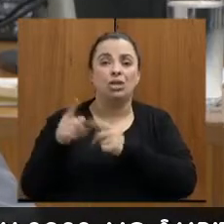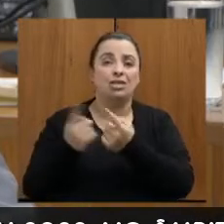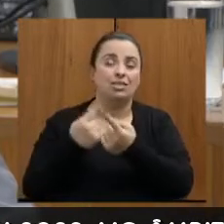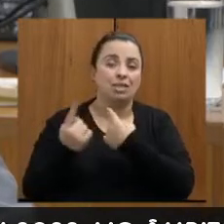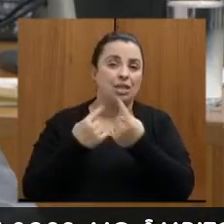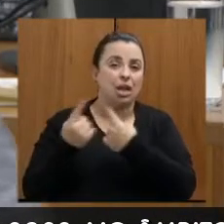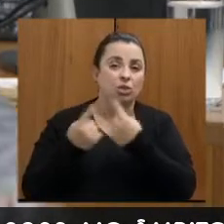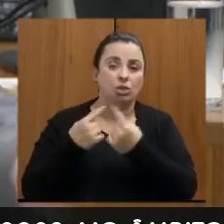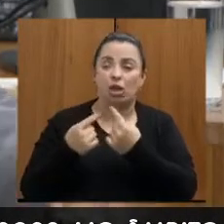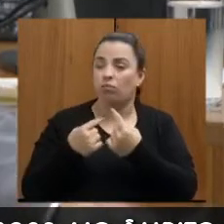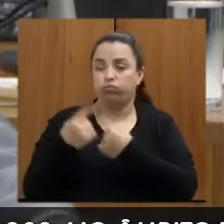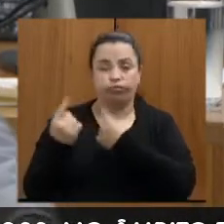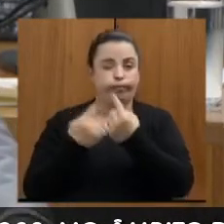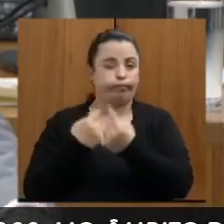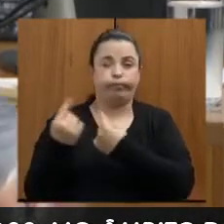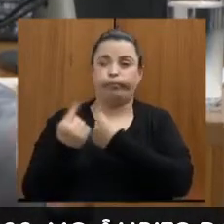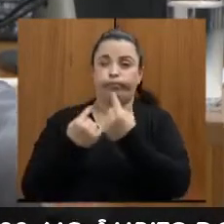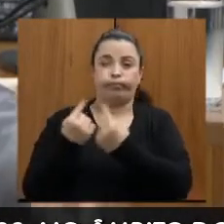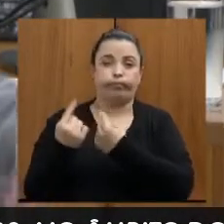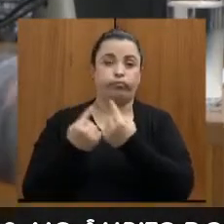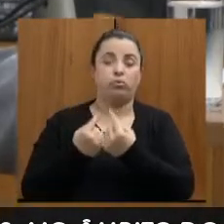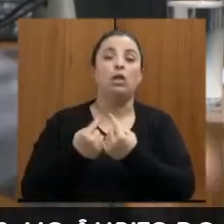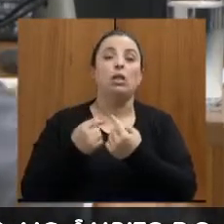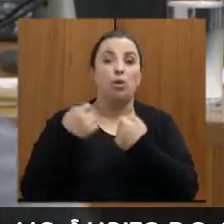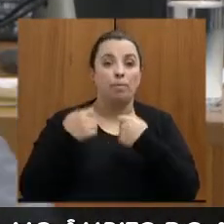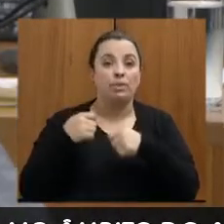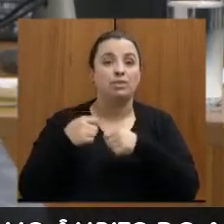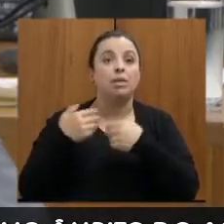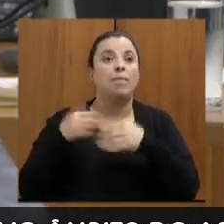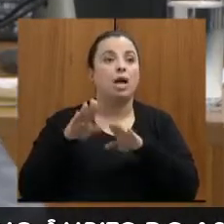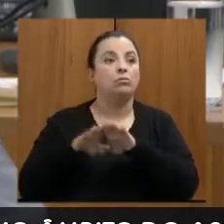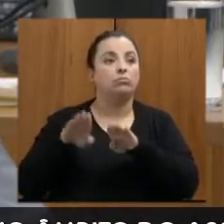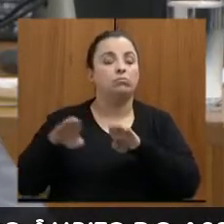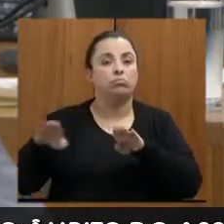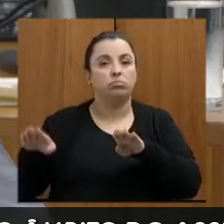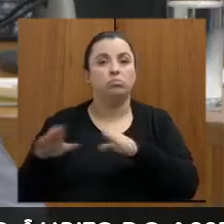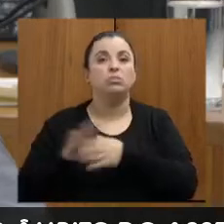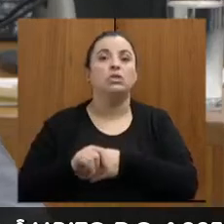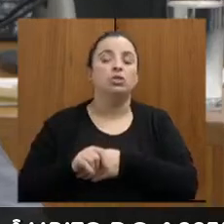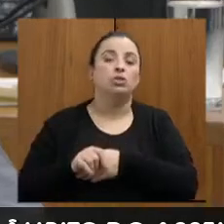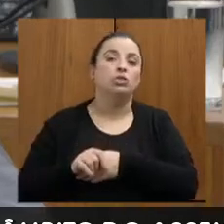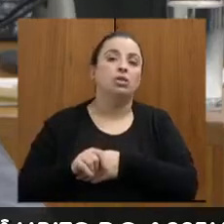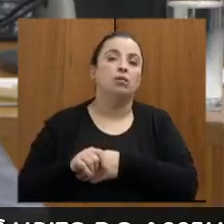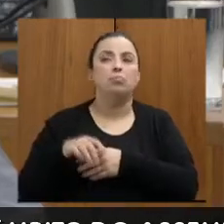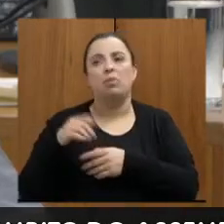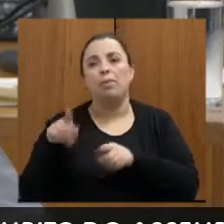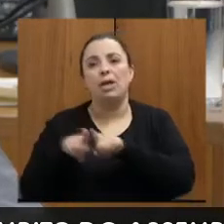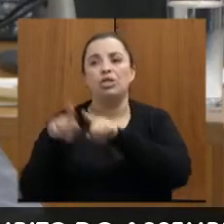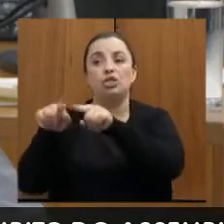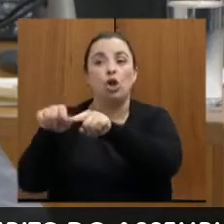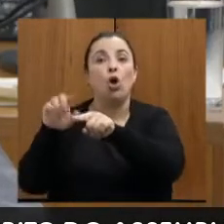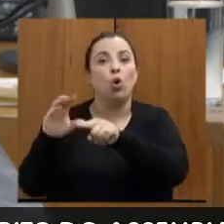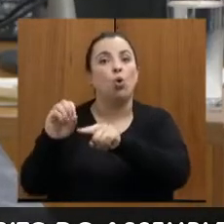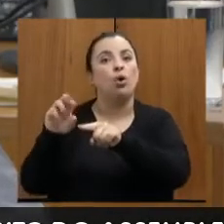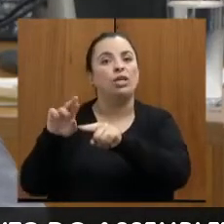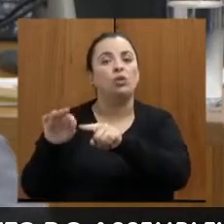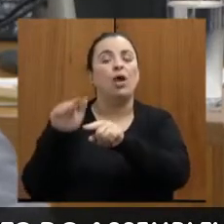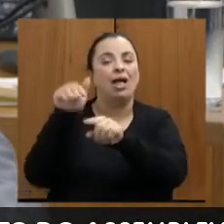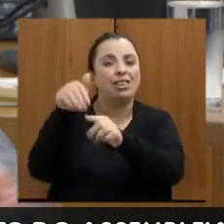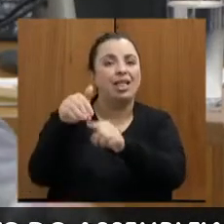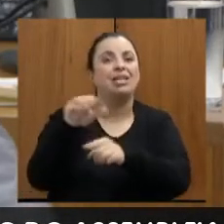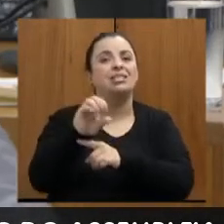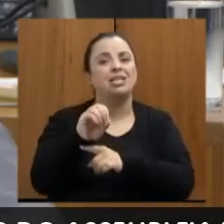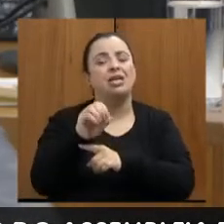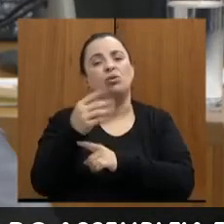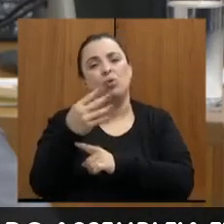nome naquele trecho da mesma forma né de Corinto até 040 então a pedir a ex em 35